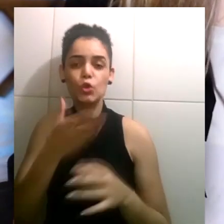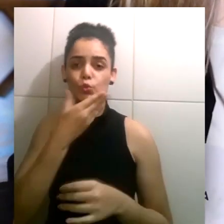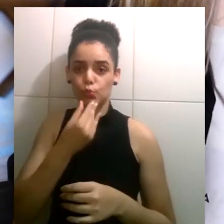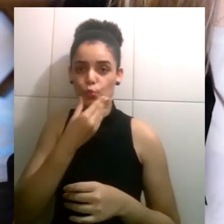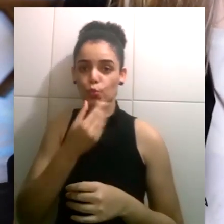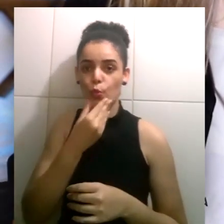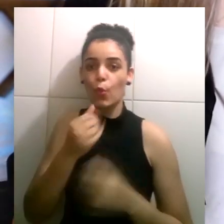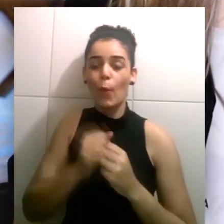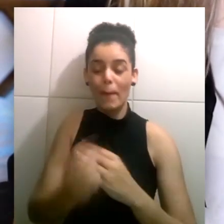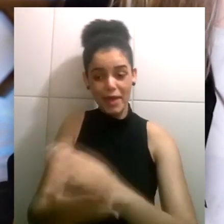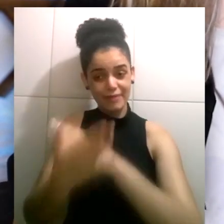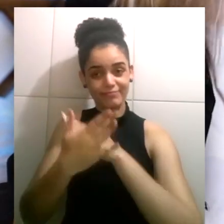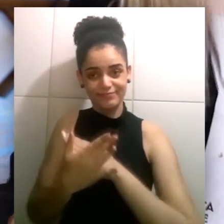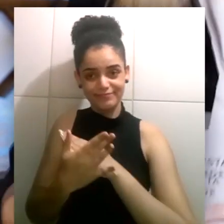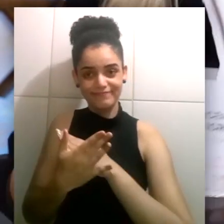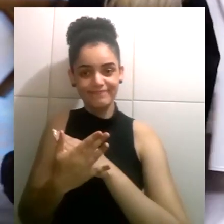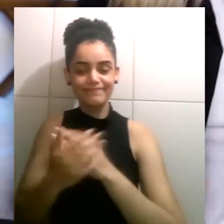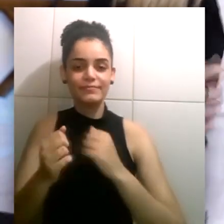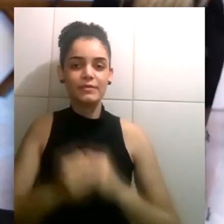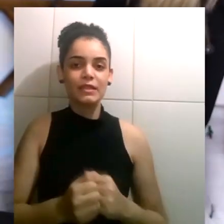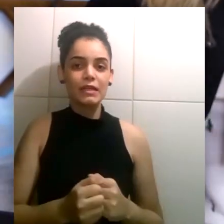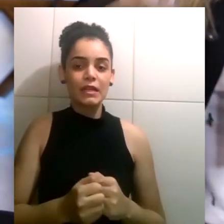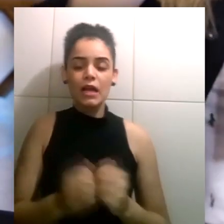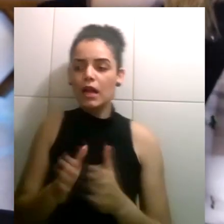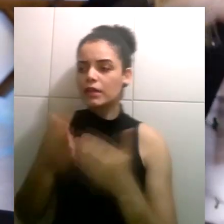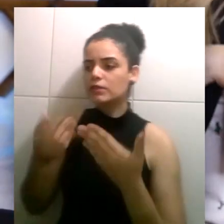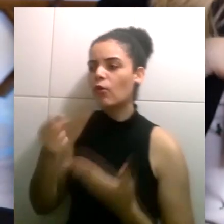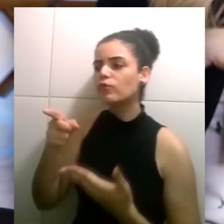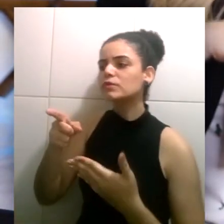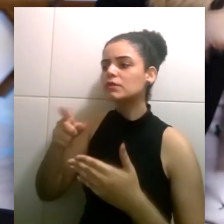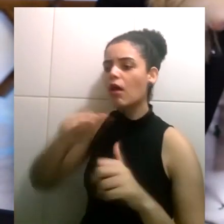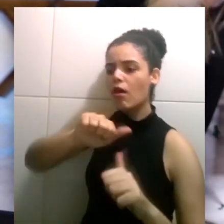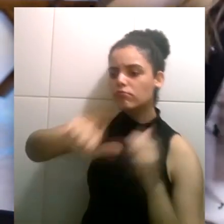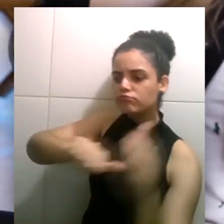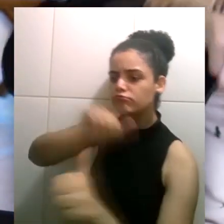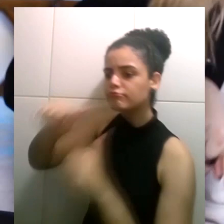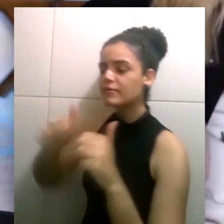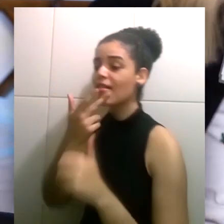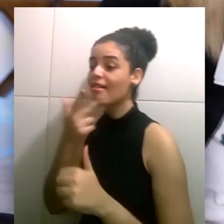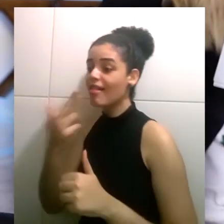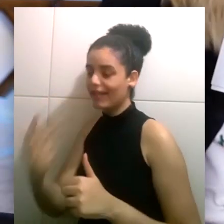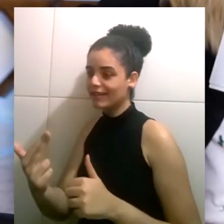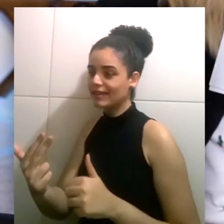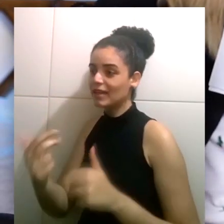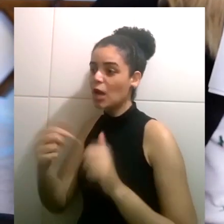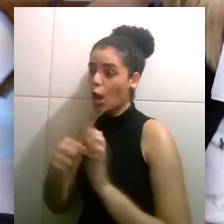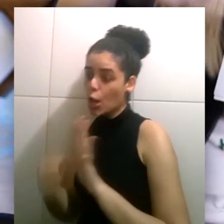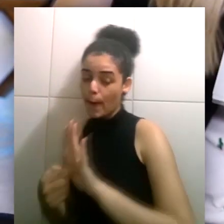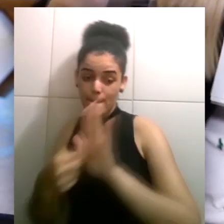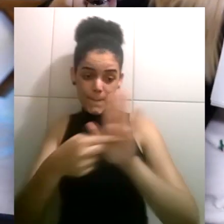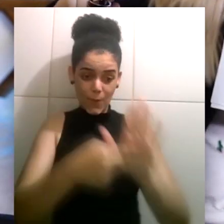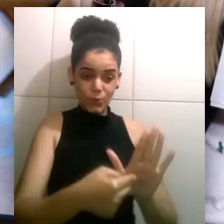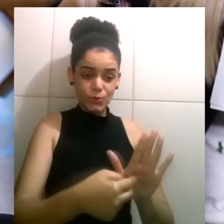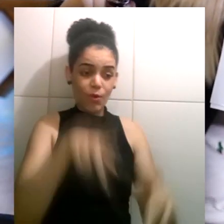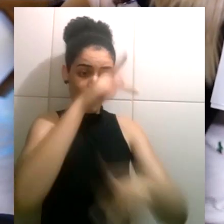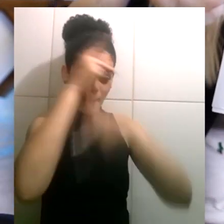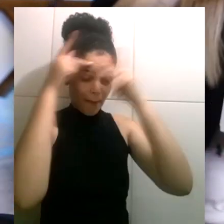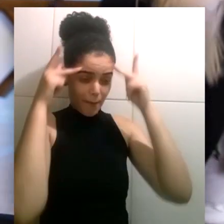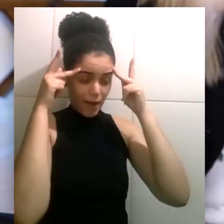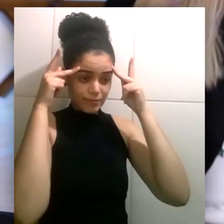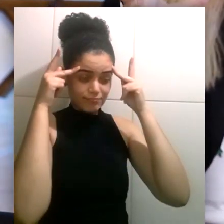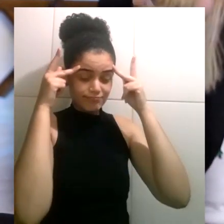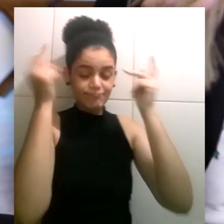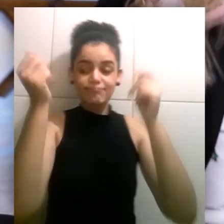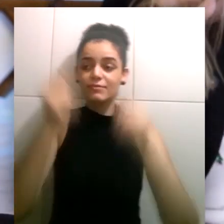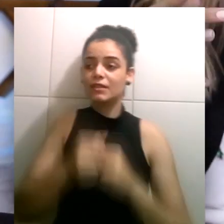no microfone falando, repetindo. E aí, mas aí, você fez a tradução. Fiz. E aí passou pro pessoal. Aí eles cantavam de lá. Sim.